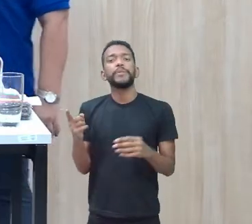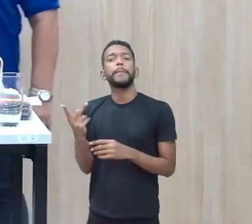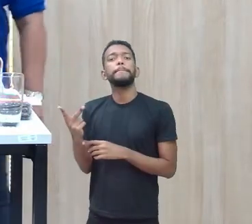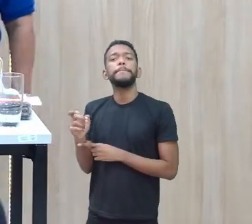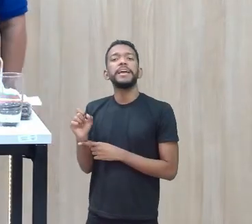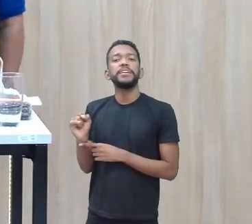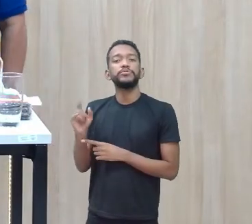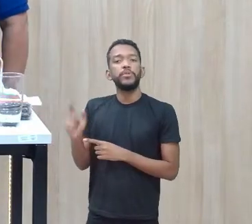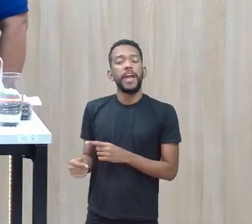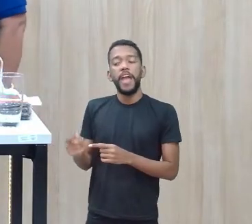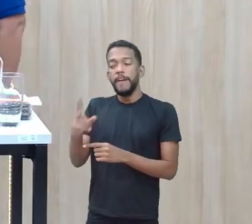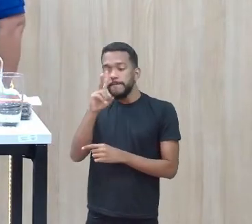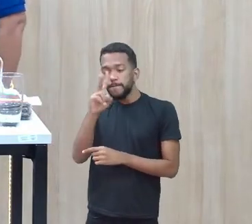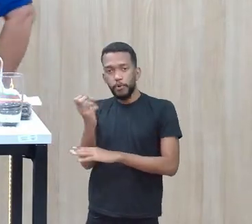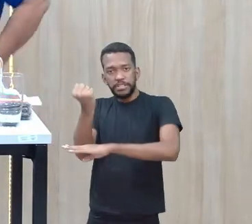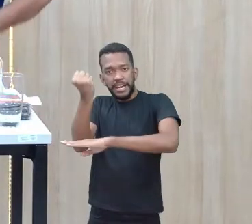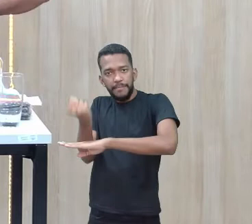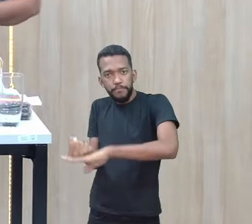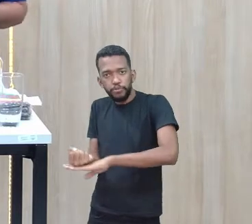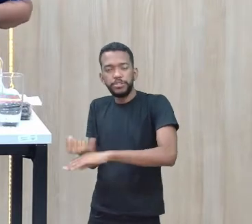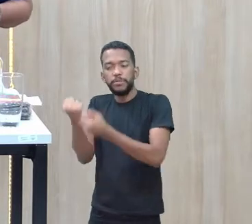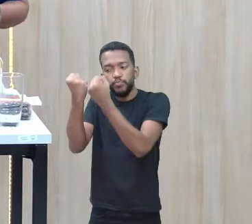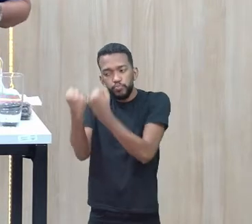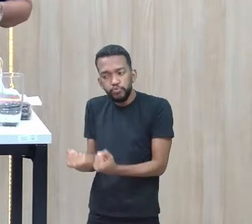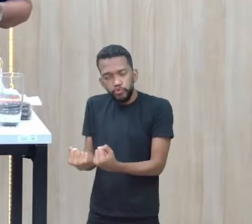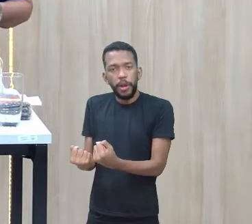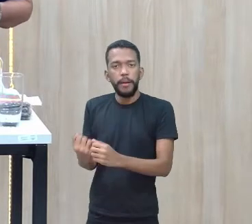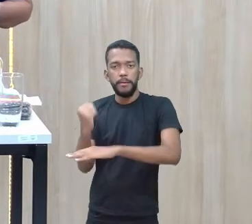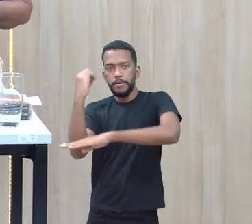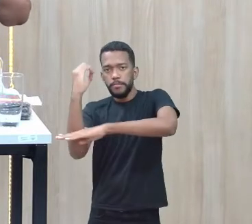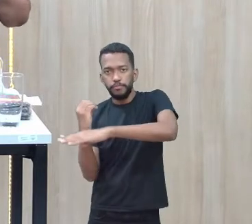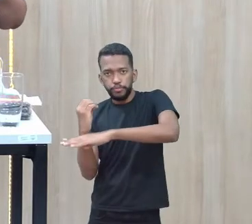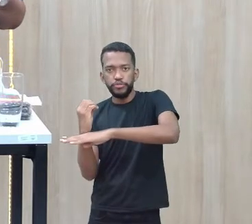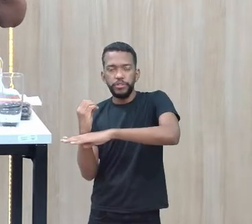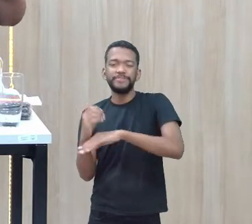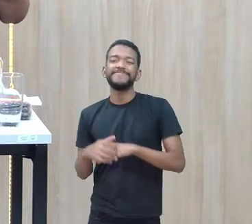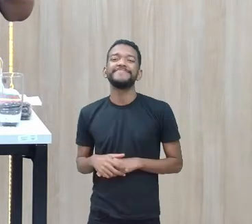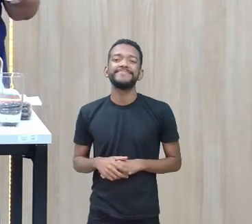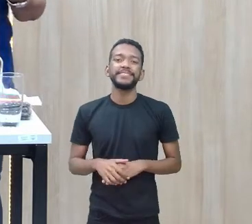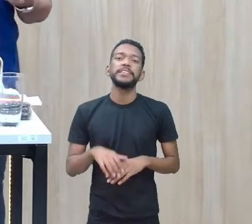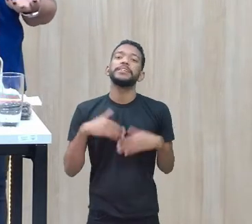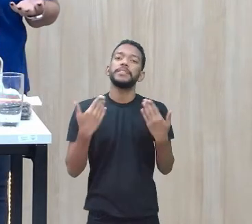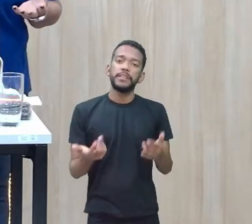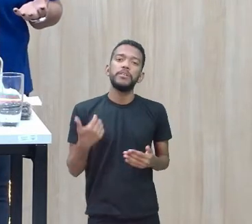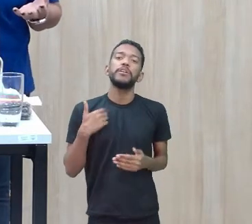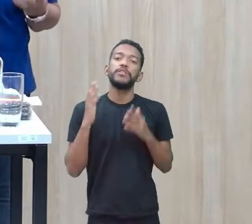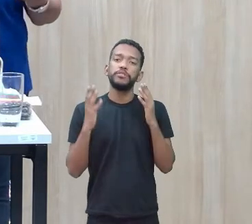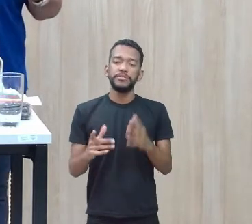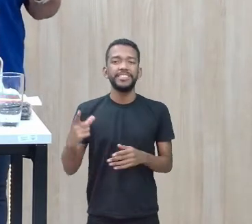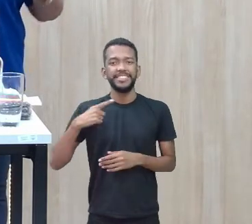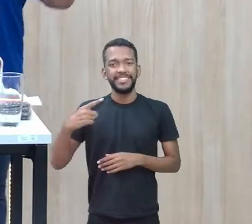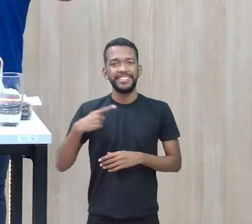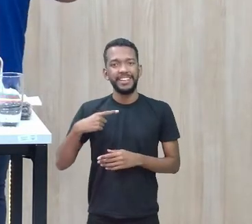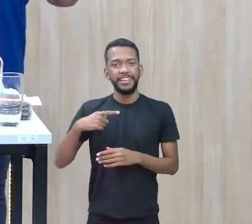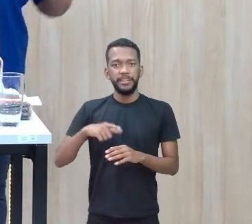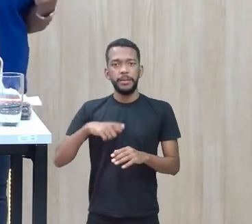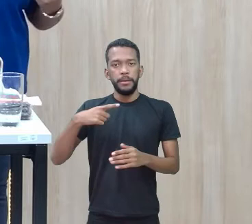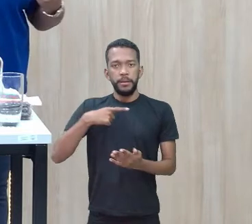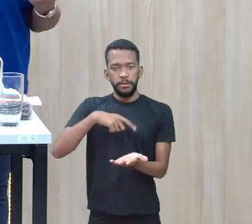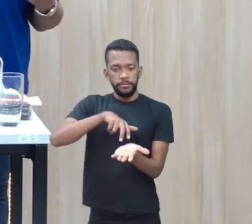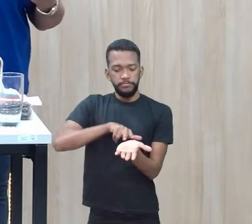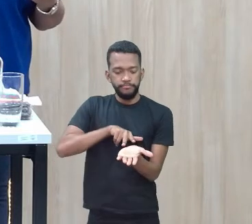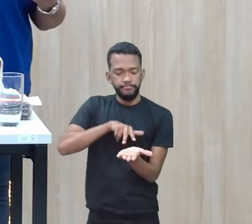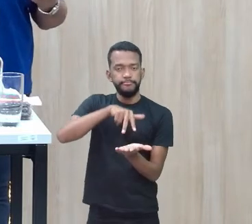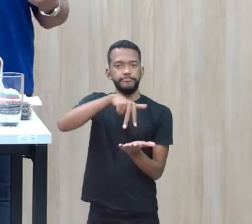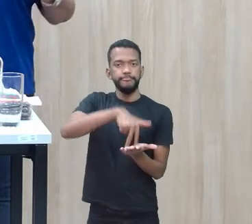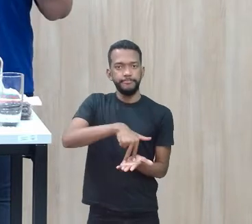é a força gravitacional sofrida por um corpo. Então, quando eu subo lá na balança, eu estou aferindo a minha